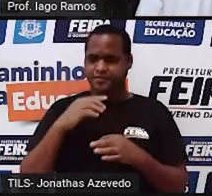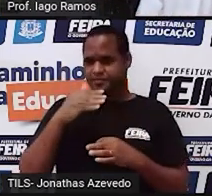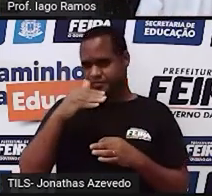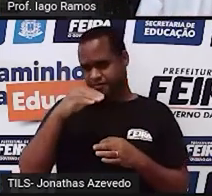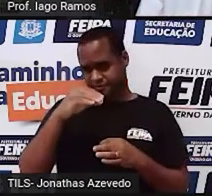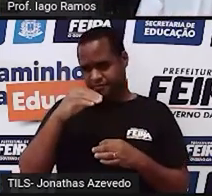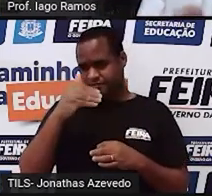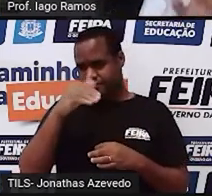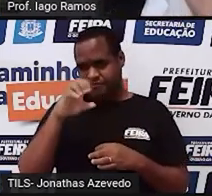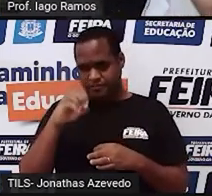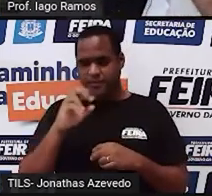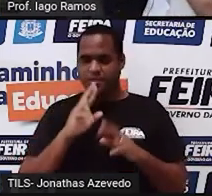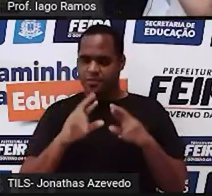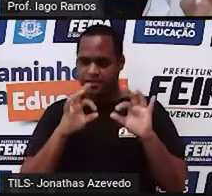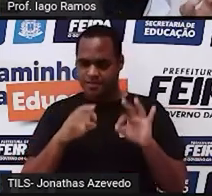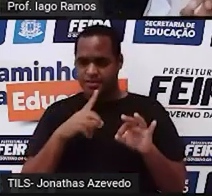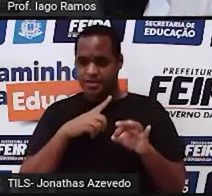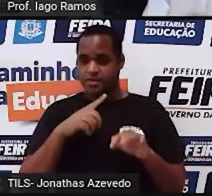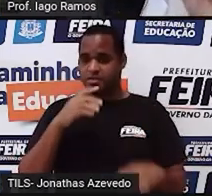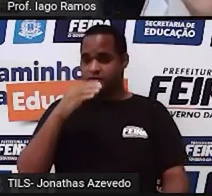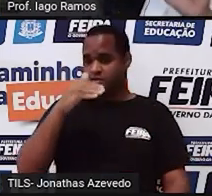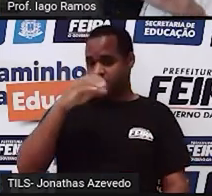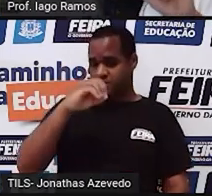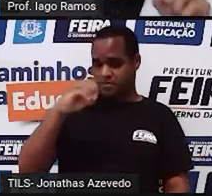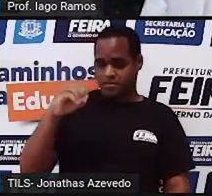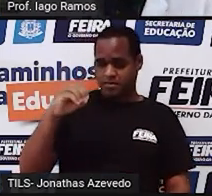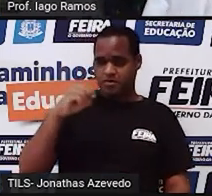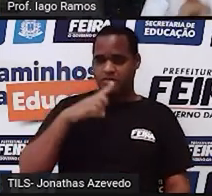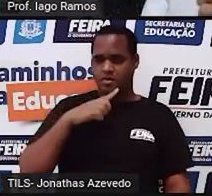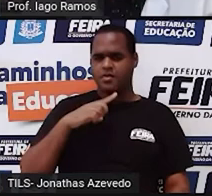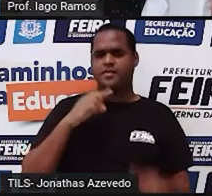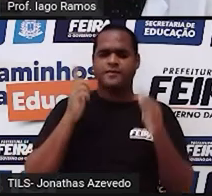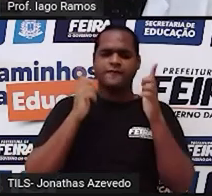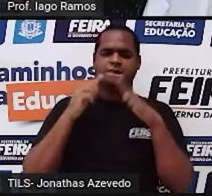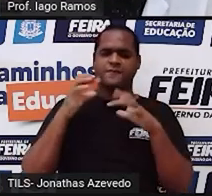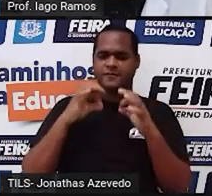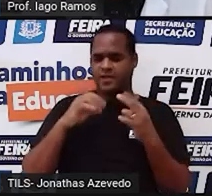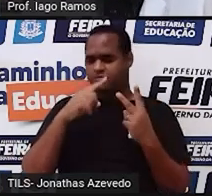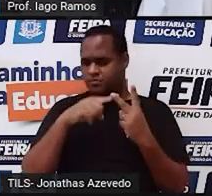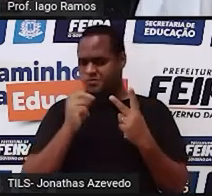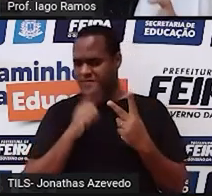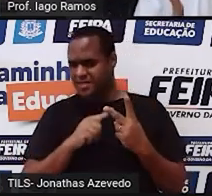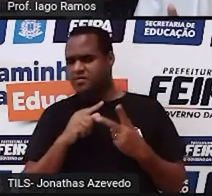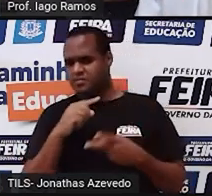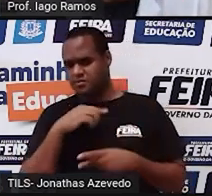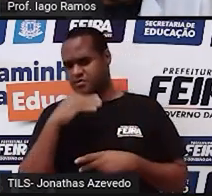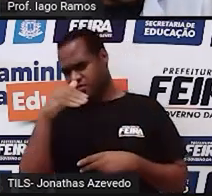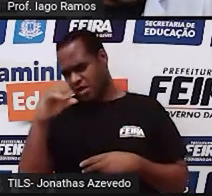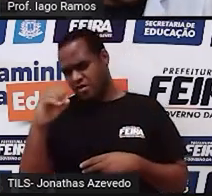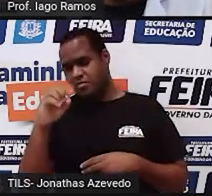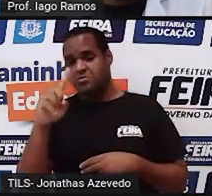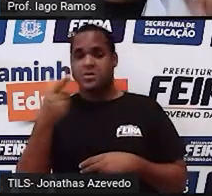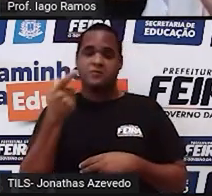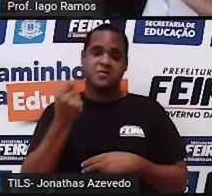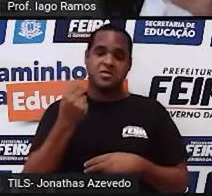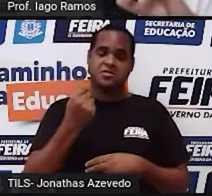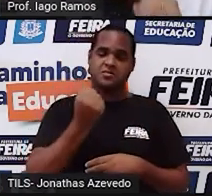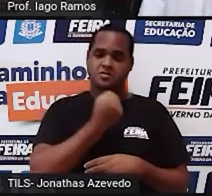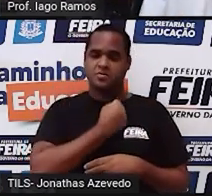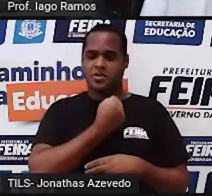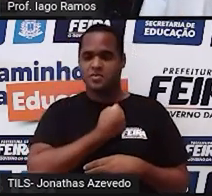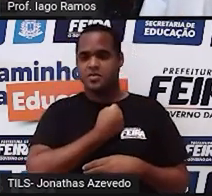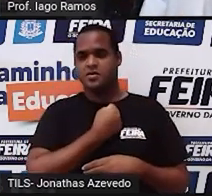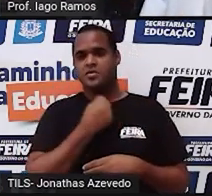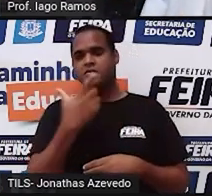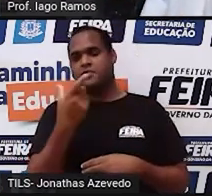como resultado um número deles é o número sem quando você fizer raiz quadrada de se ainda 10 é o número 20 quando